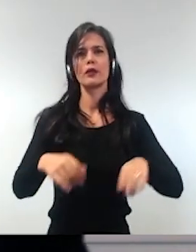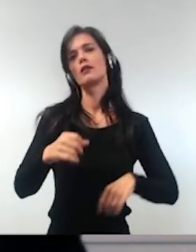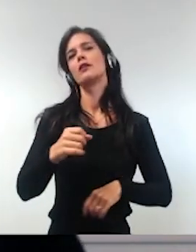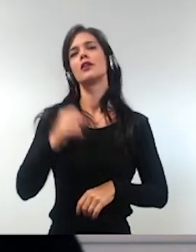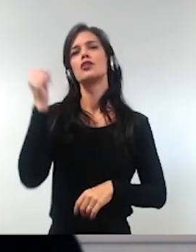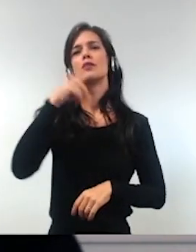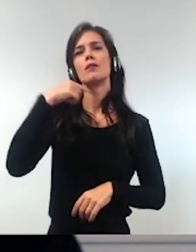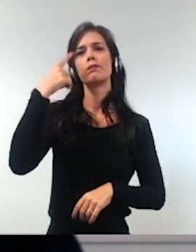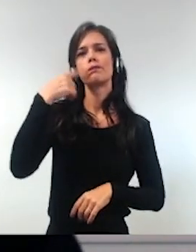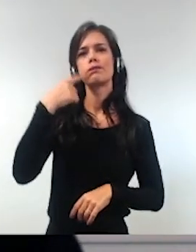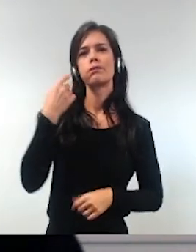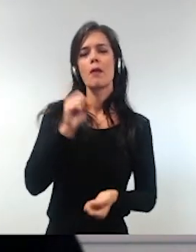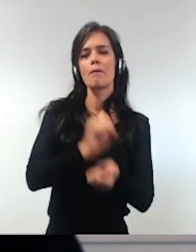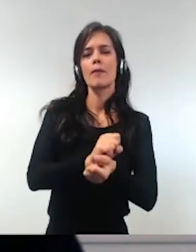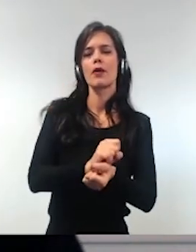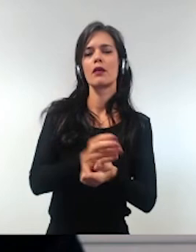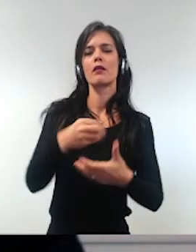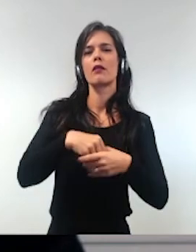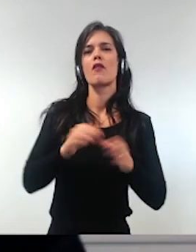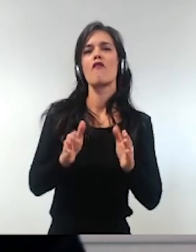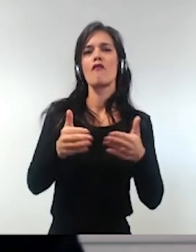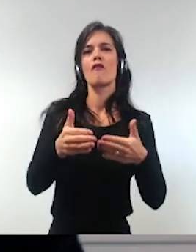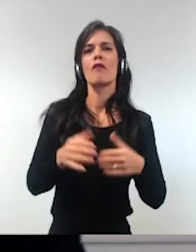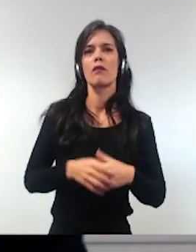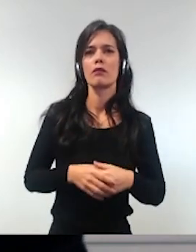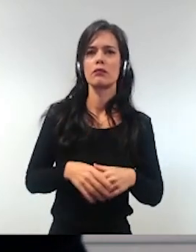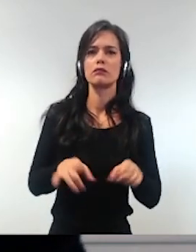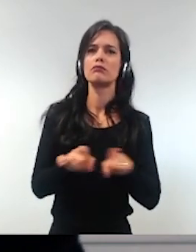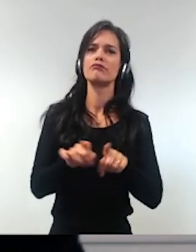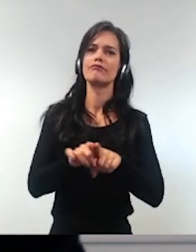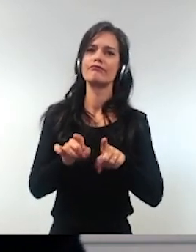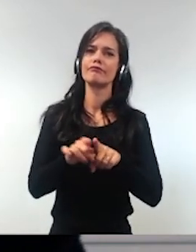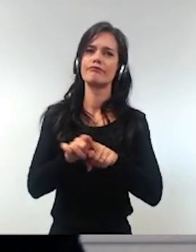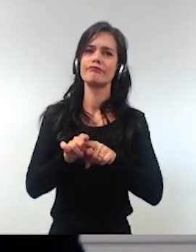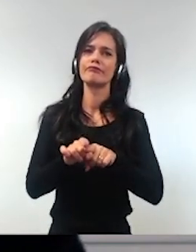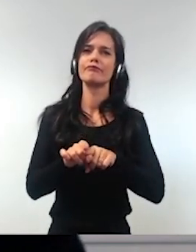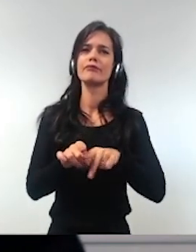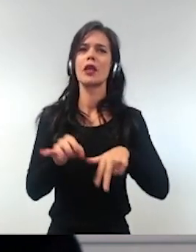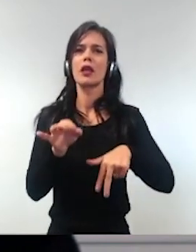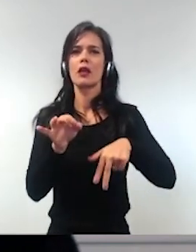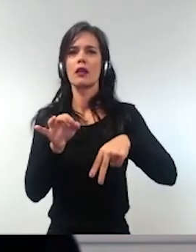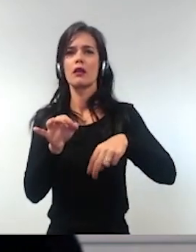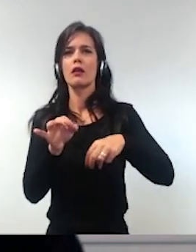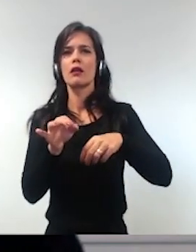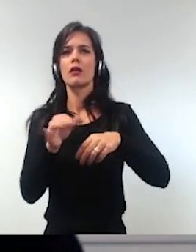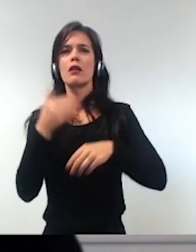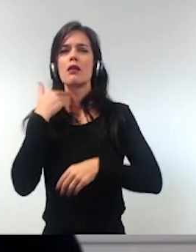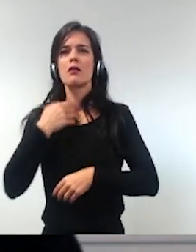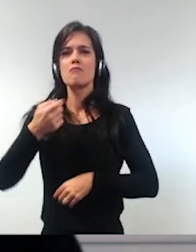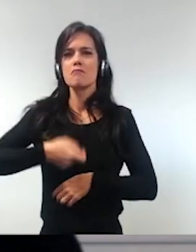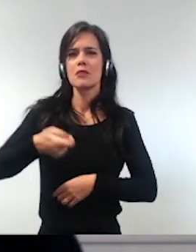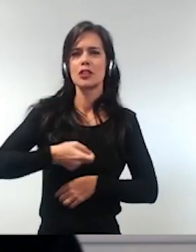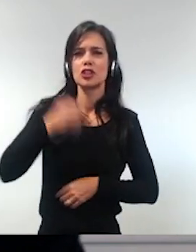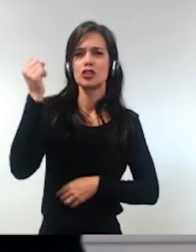os advogados pararem nos fóruns, dificuldade para os magistrados também se deslocarem para essas unidades de